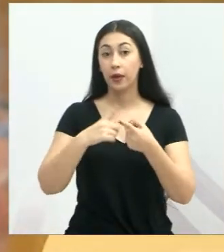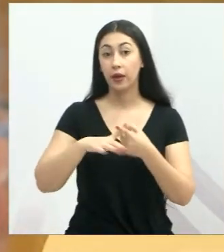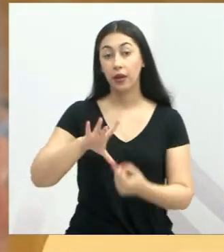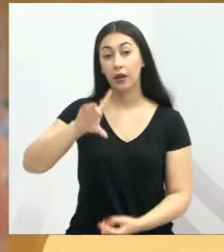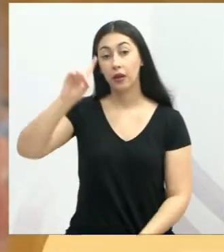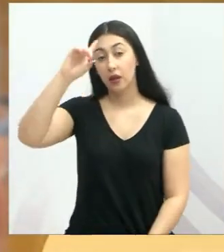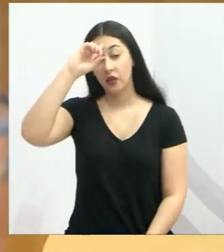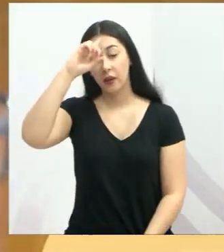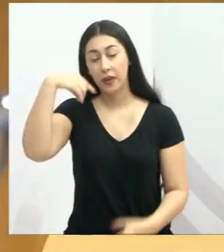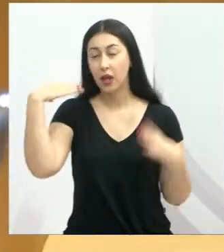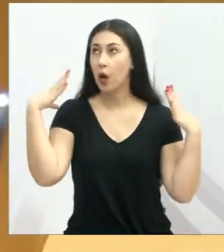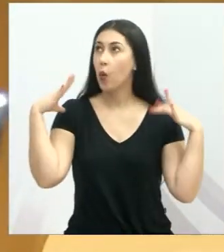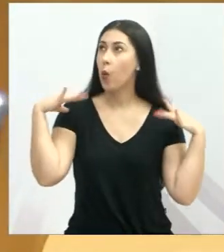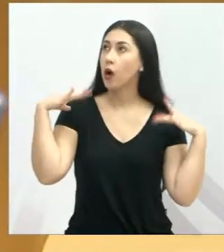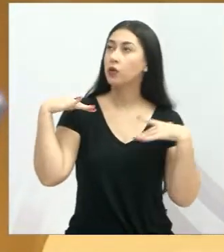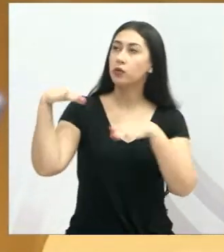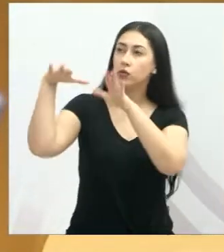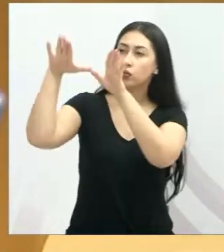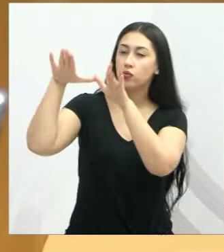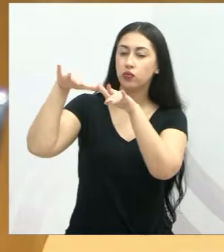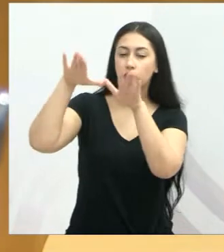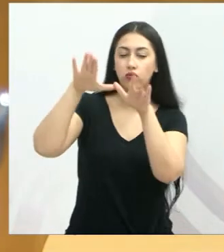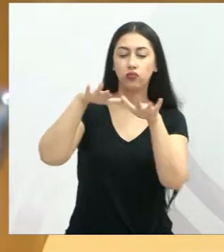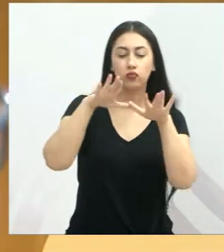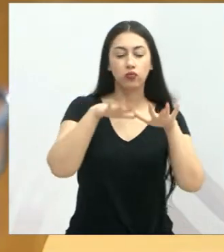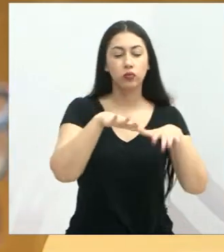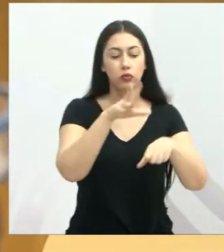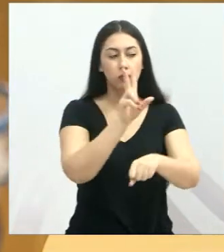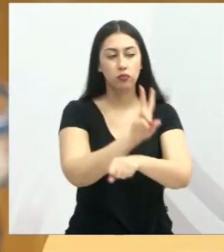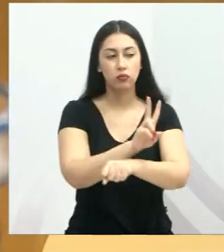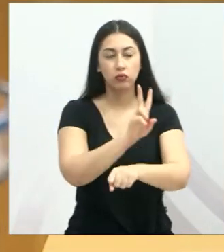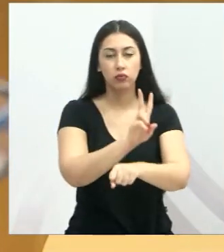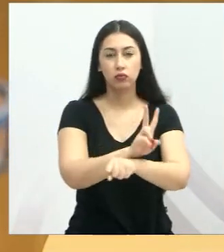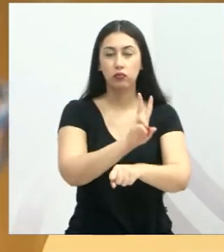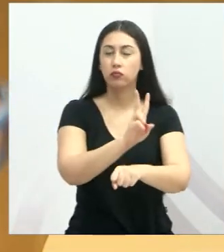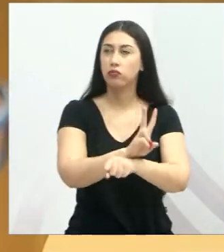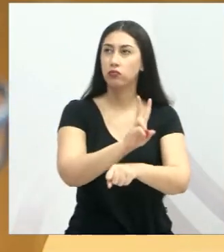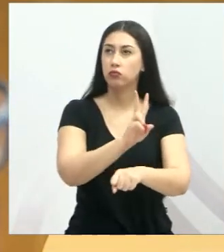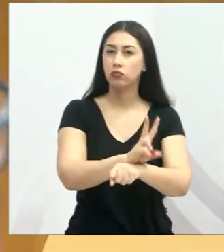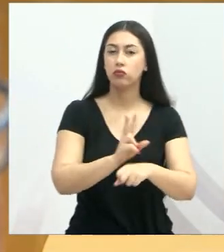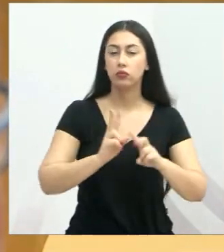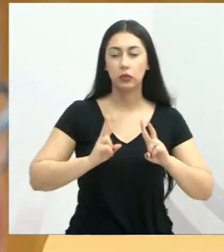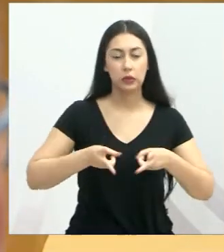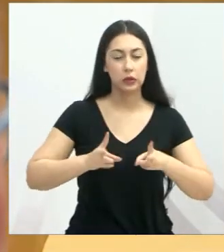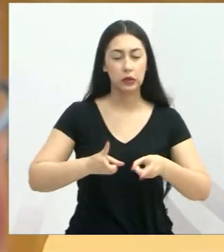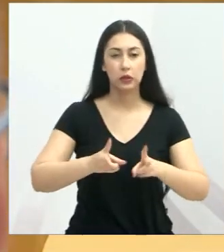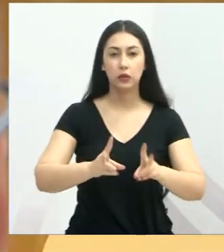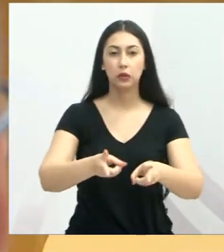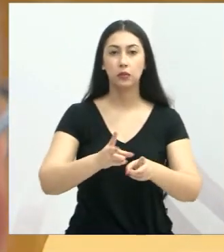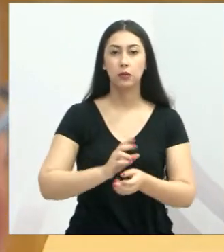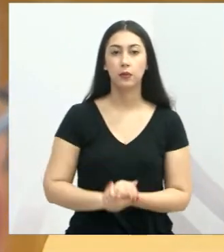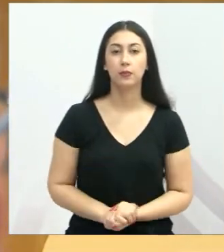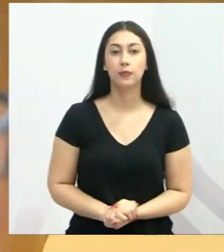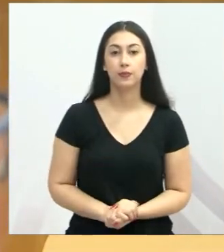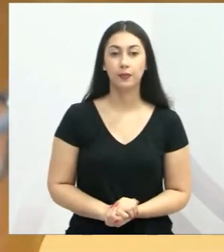dará ordem a teu respeito para aguardarem em todos os teus caminhos.